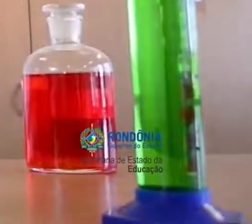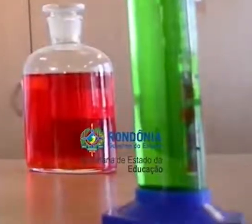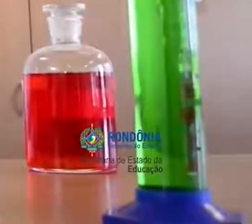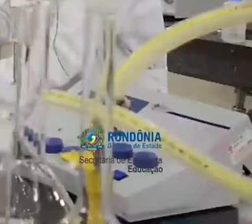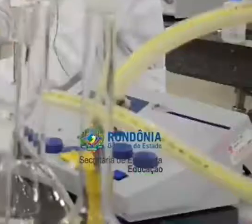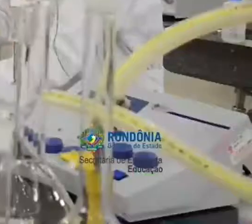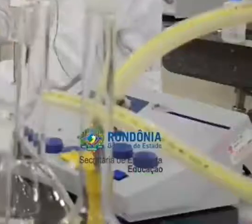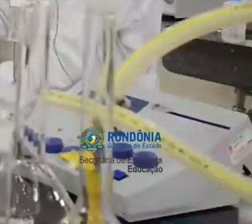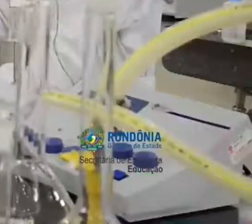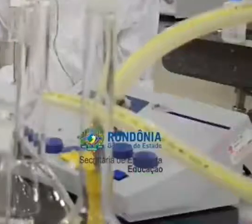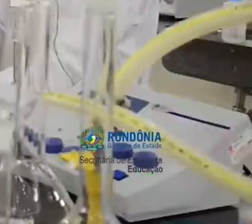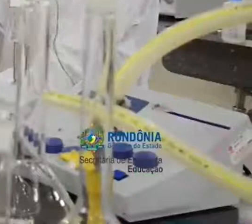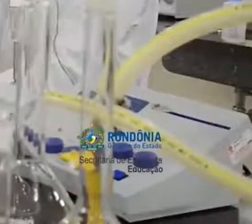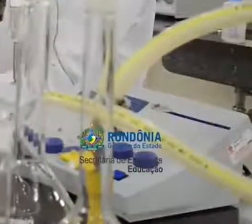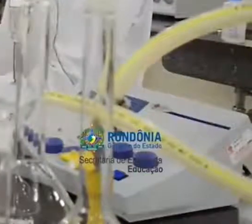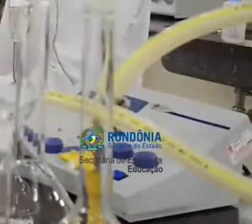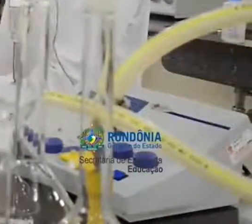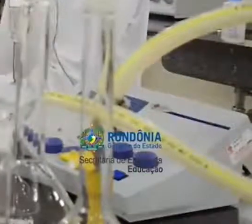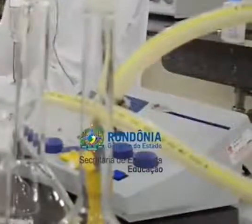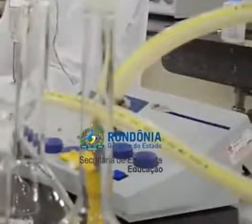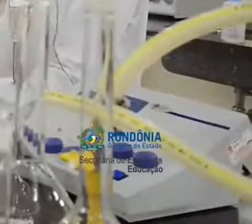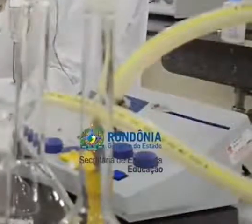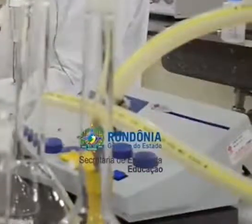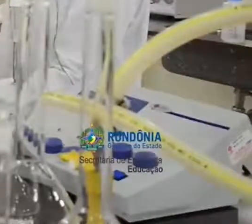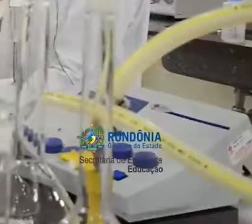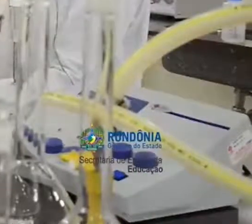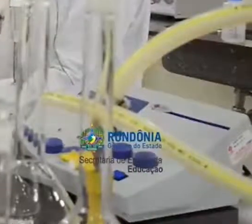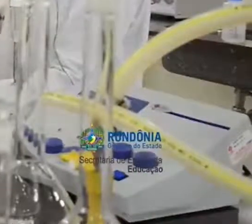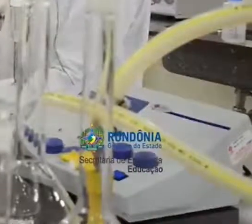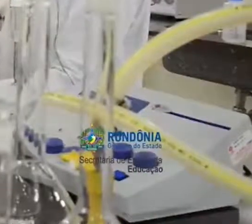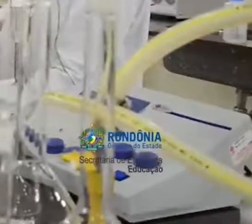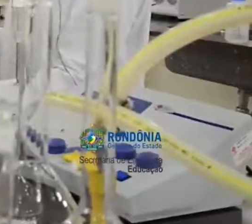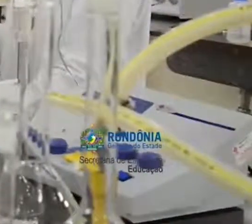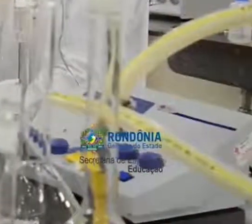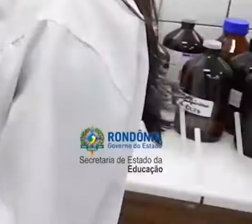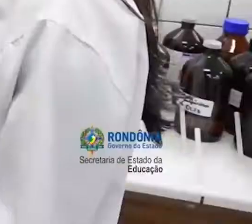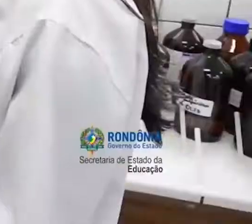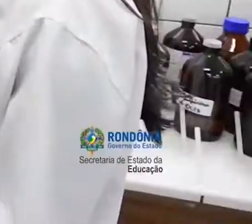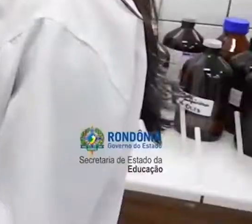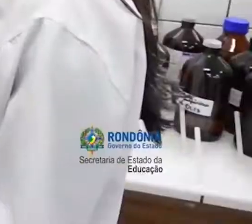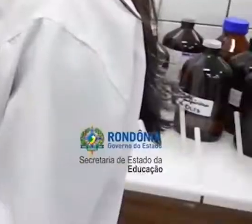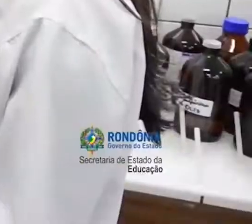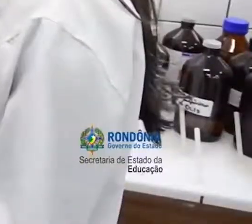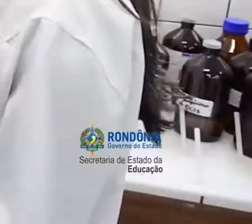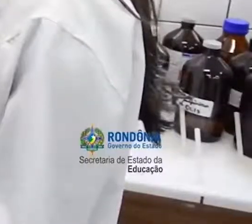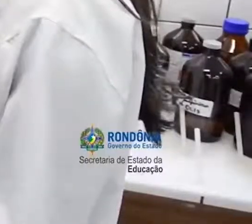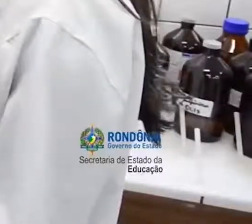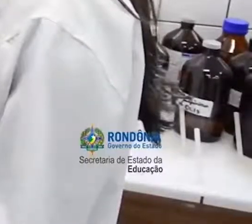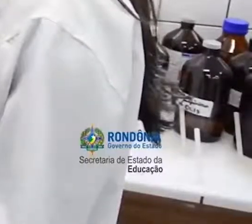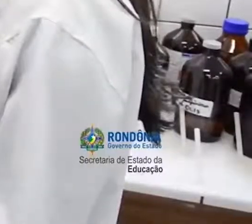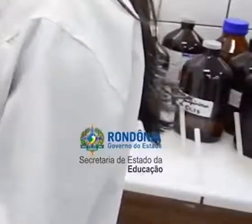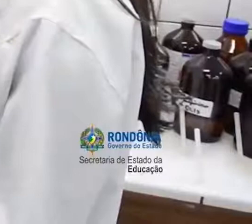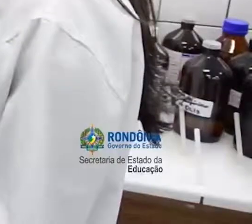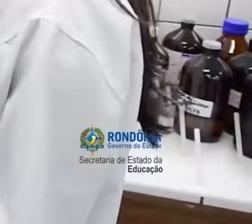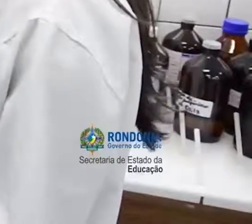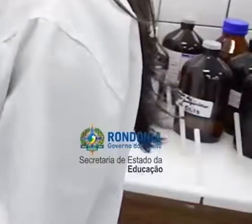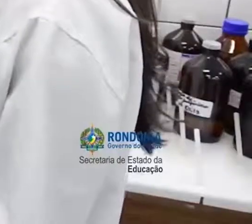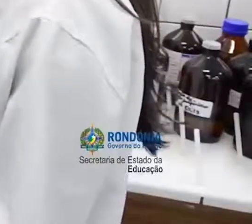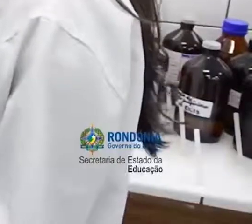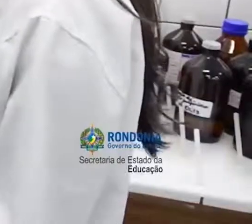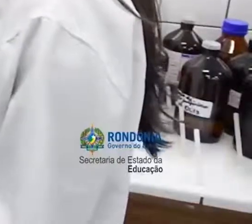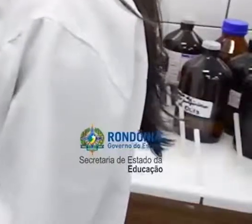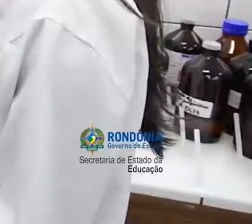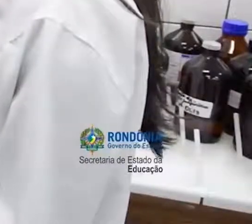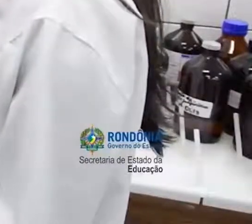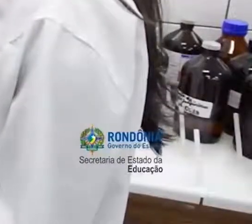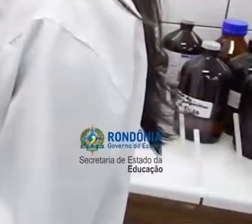suas causas e leis. É passível de investigação, então acaba por encontrar respostas aos fenômenos que norteiam o ser